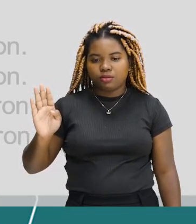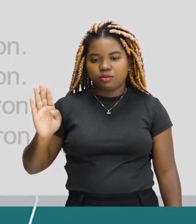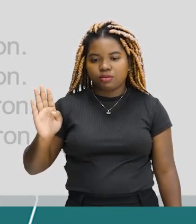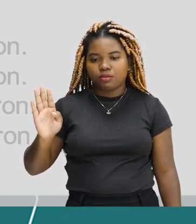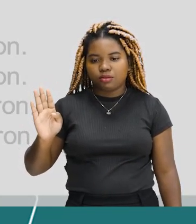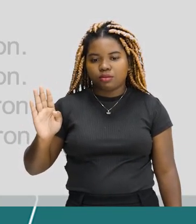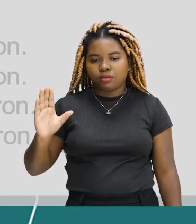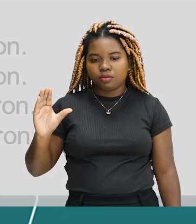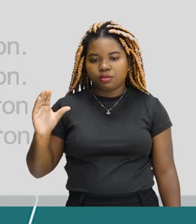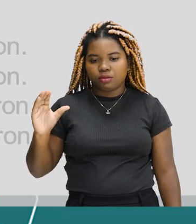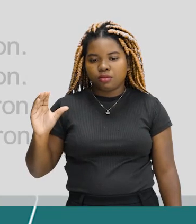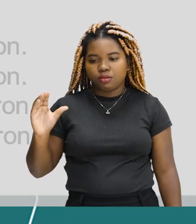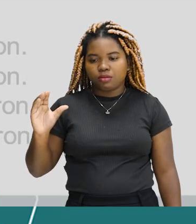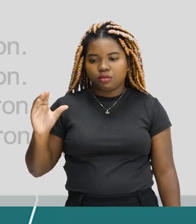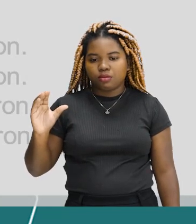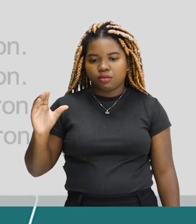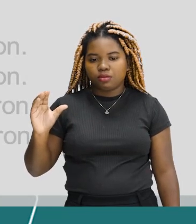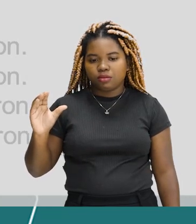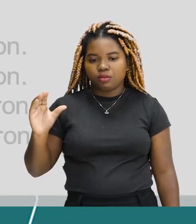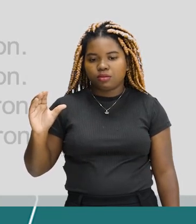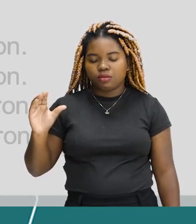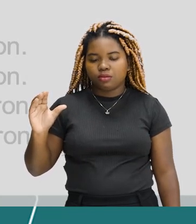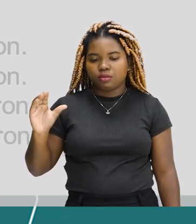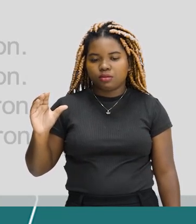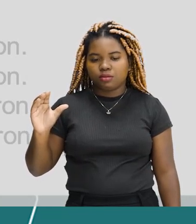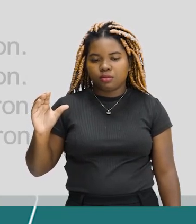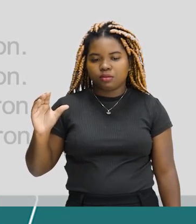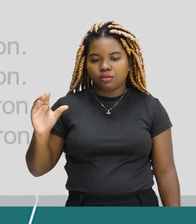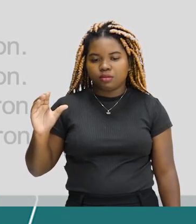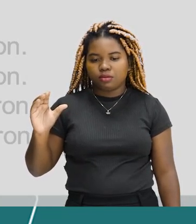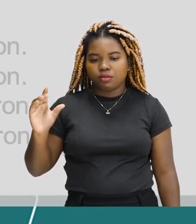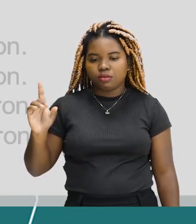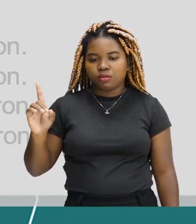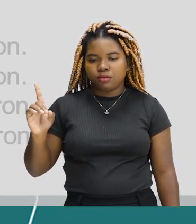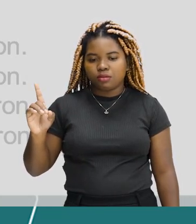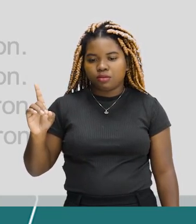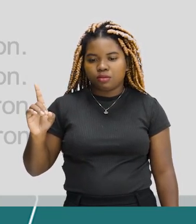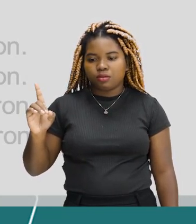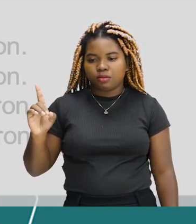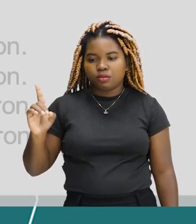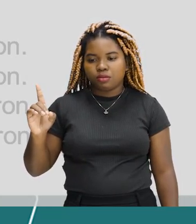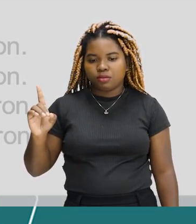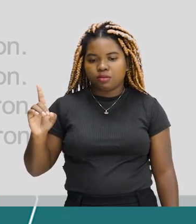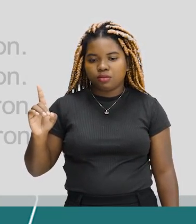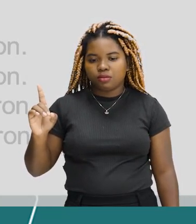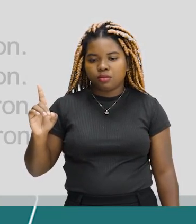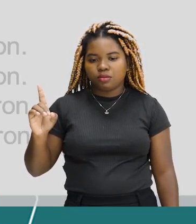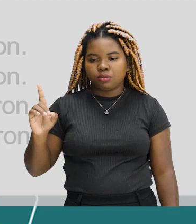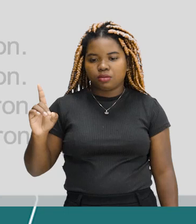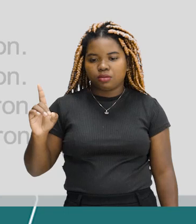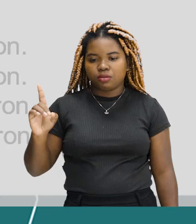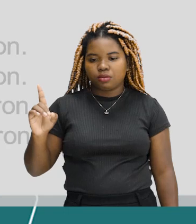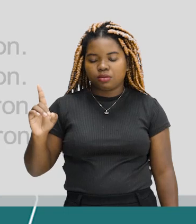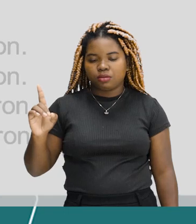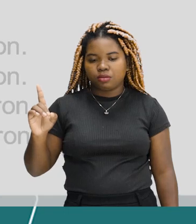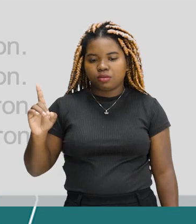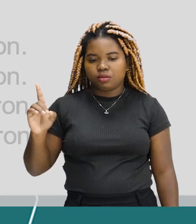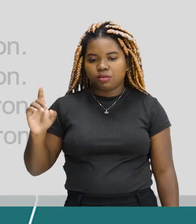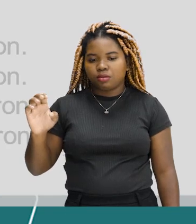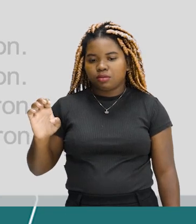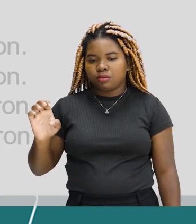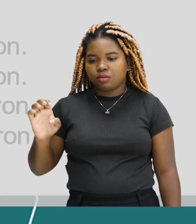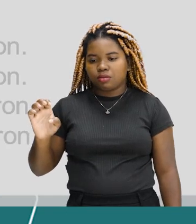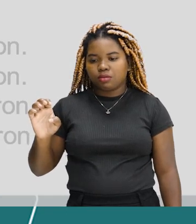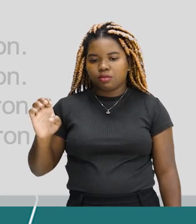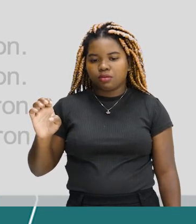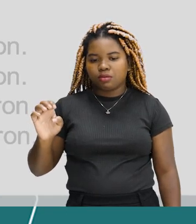2/3. Letra C, carga negativa igual a 1/3 da carga do elétron. Letra D, carga negativa igual a 2/3 a carga do elétron. E